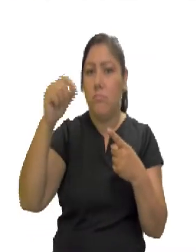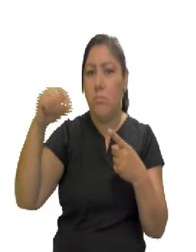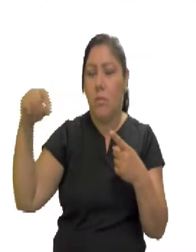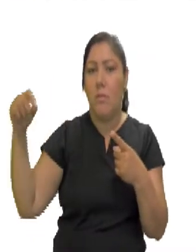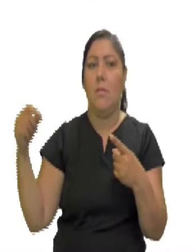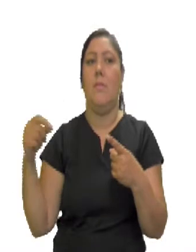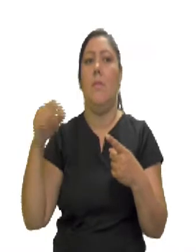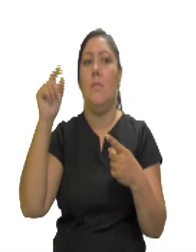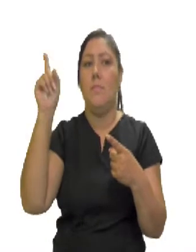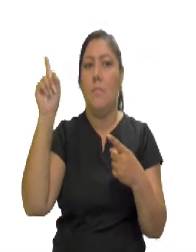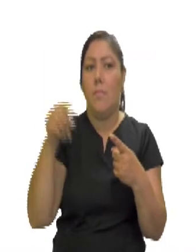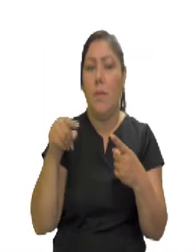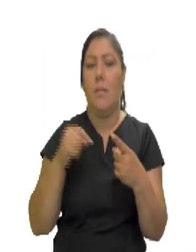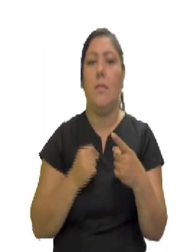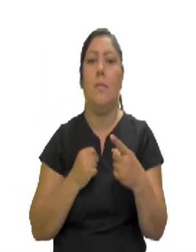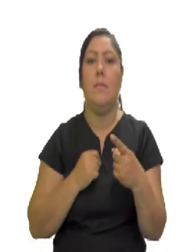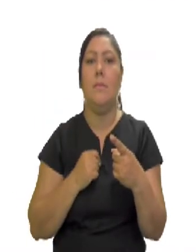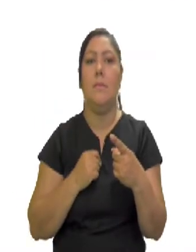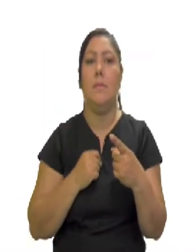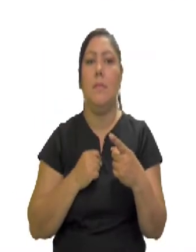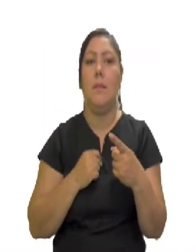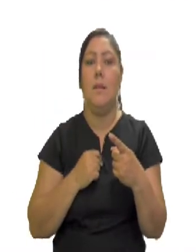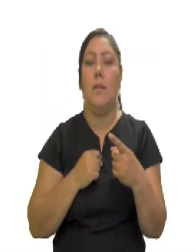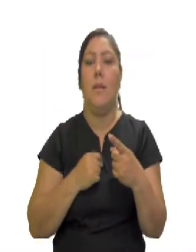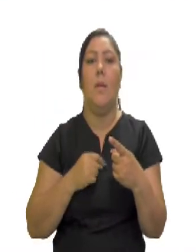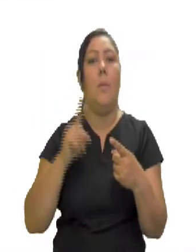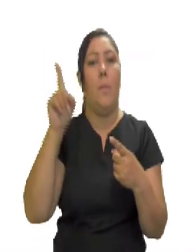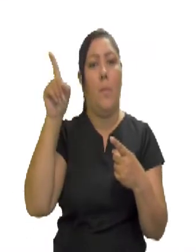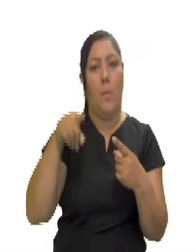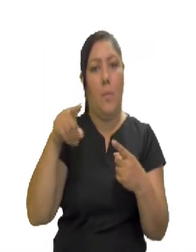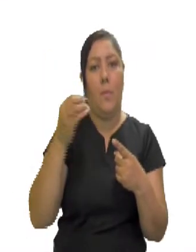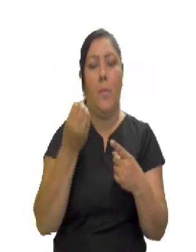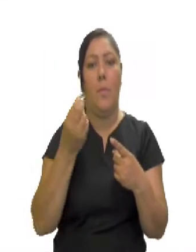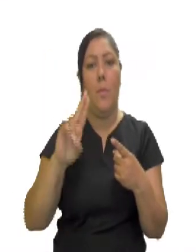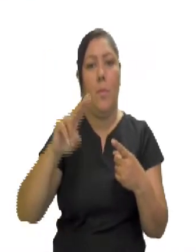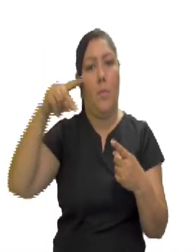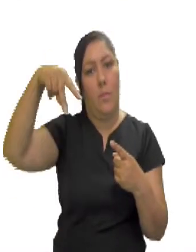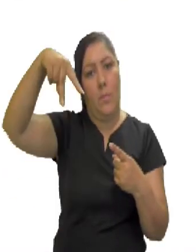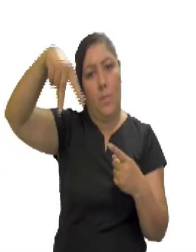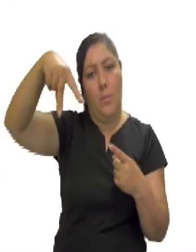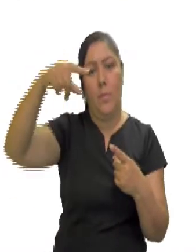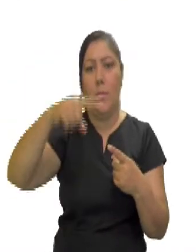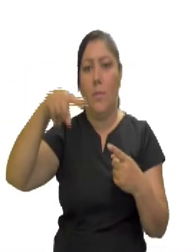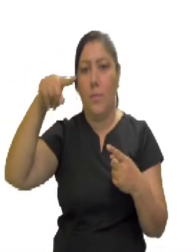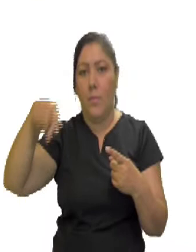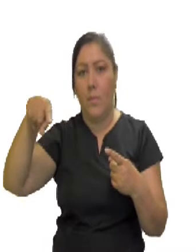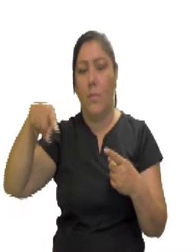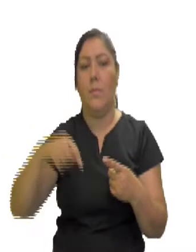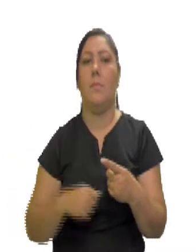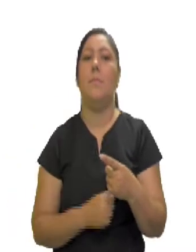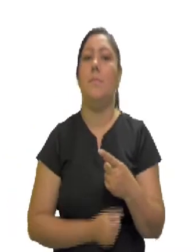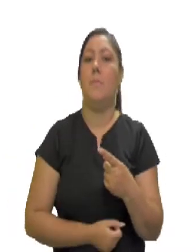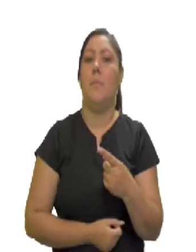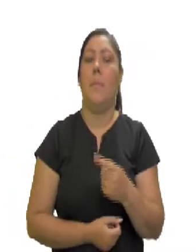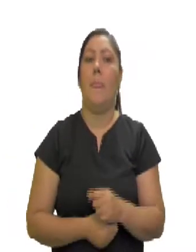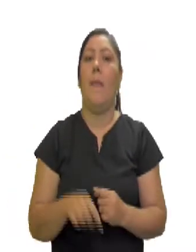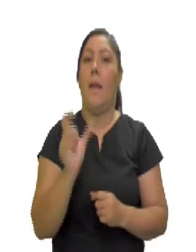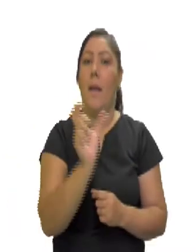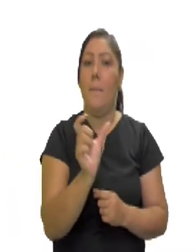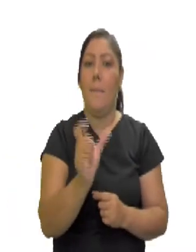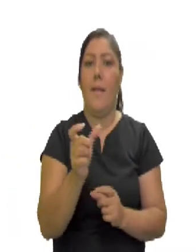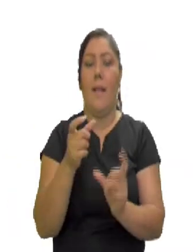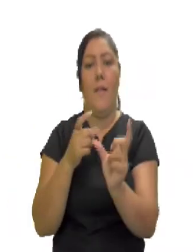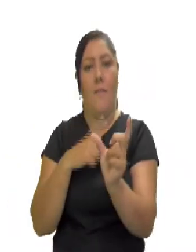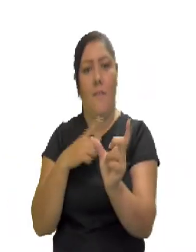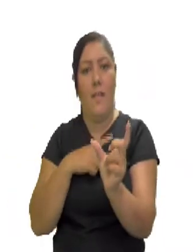pelos acentos agudo ou circunflexo. Então, quando a palavra está acentuada, tanto